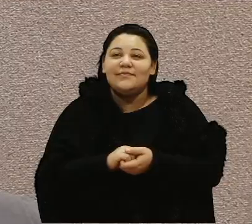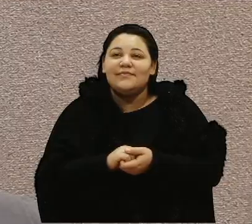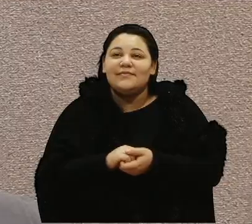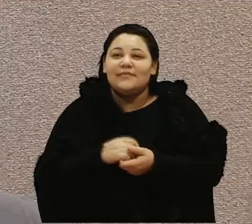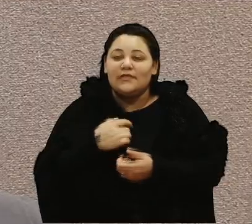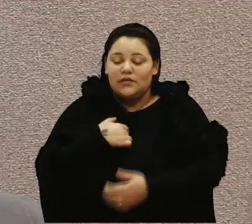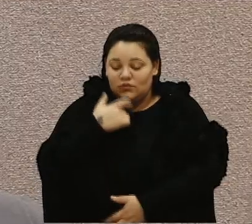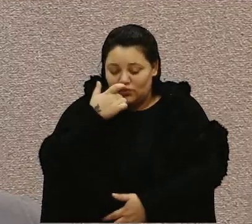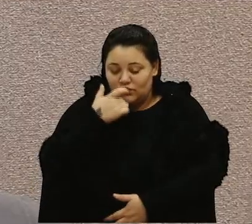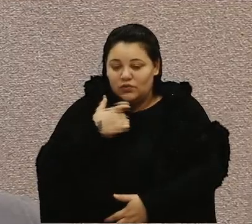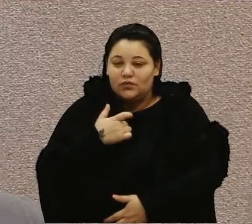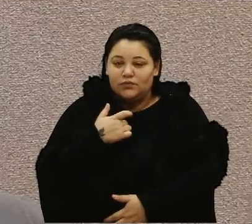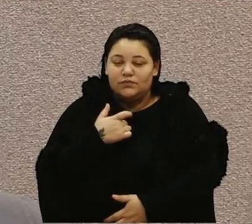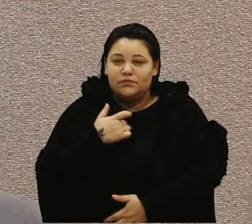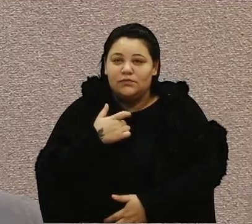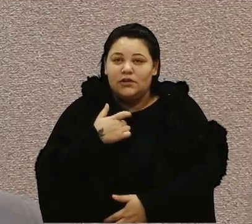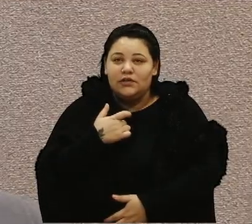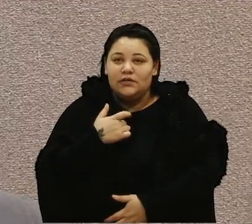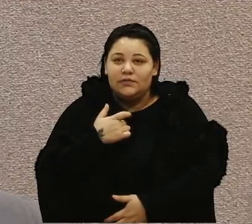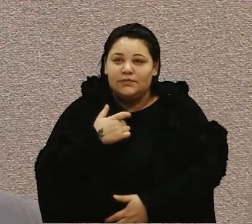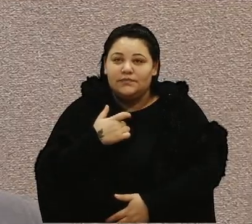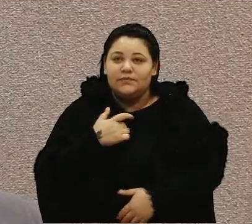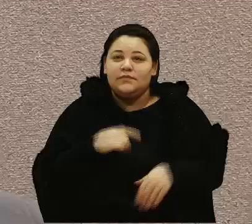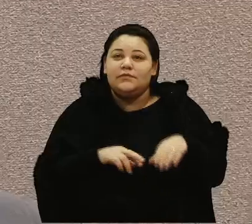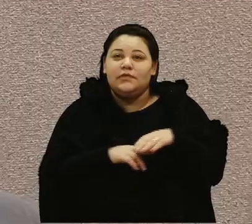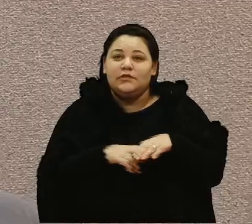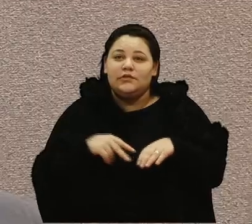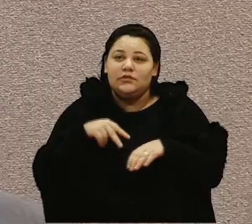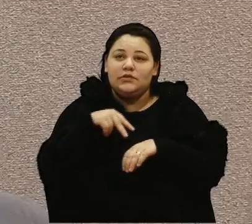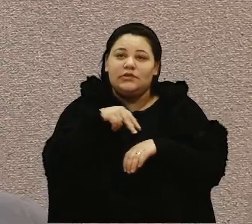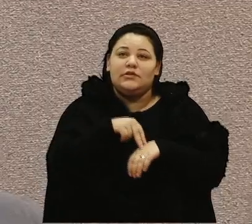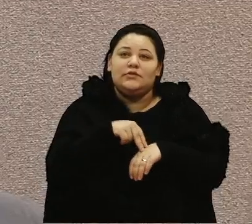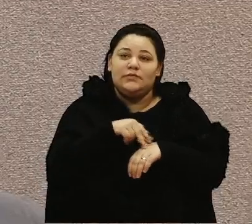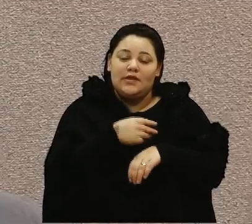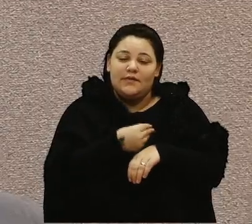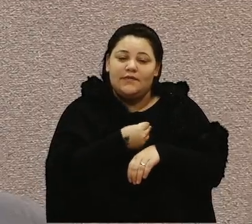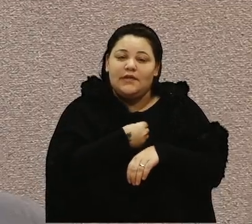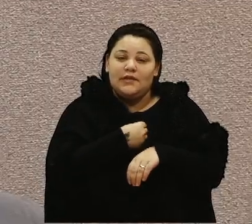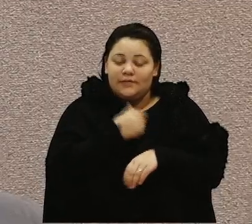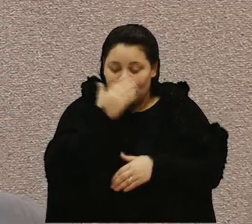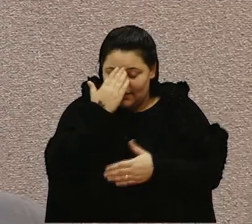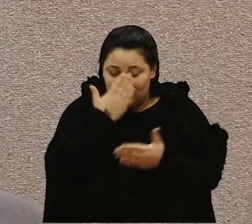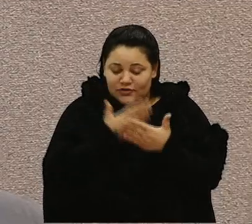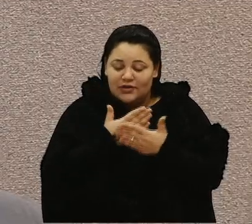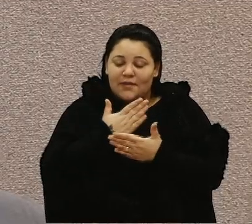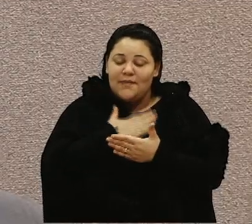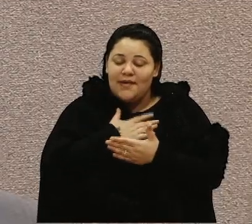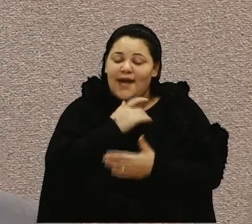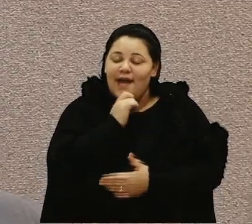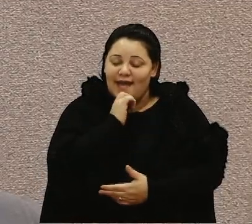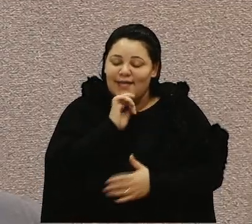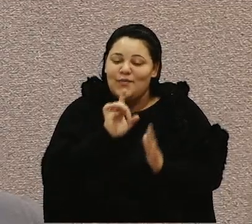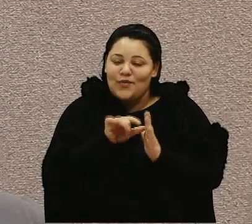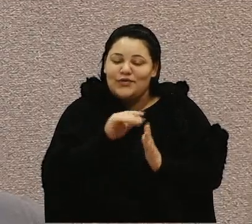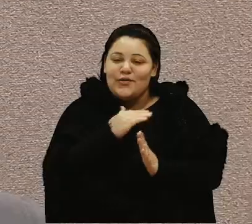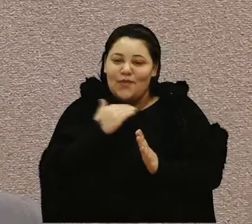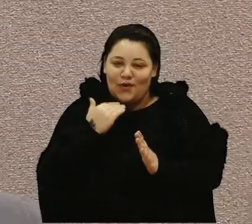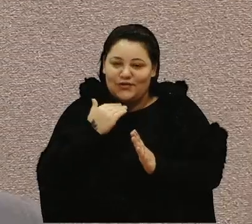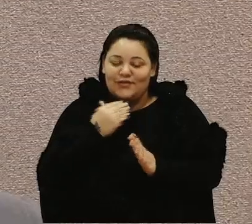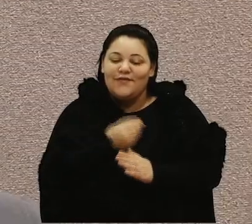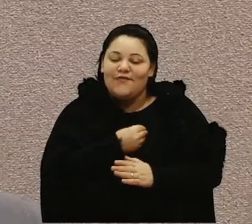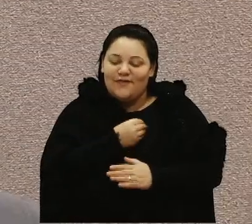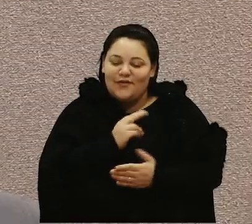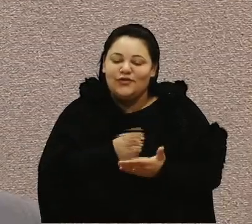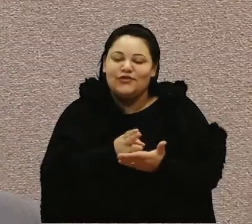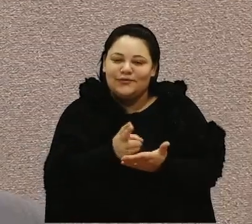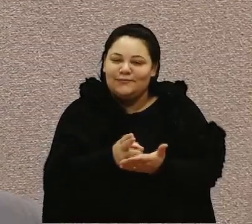a ressurreição e a vida. Quem crê em mim, ainda que morra, viverá. E todo aquele que vive e crê em mim,